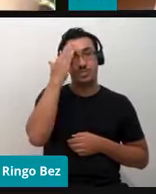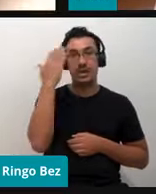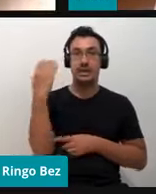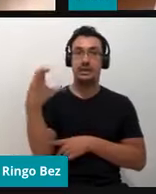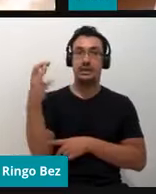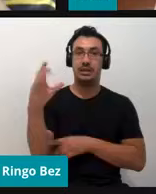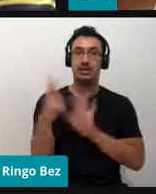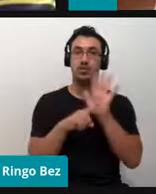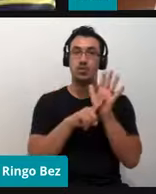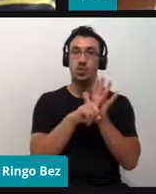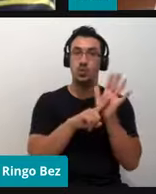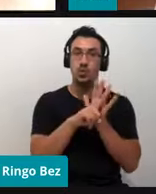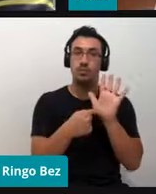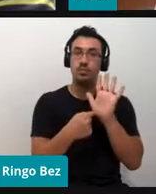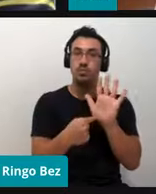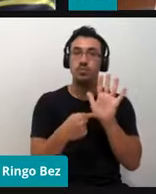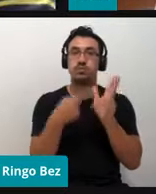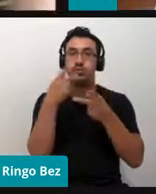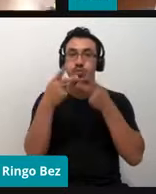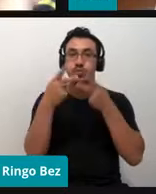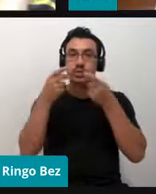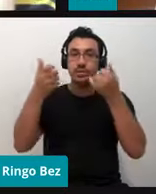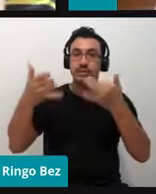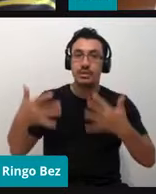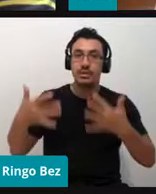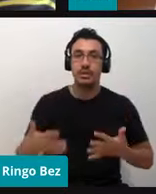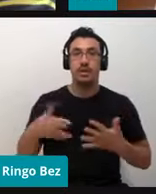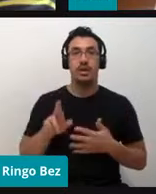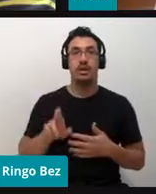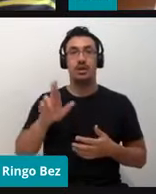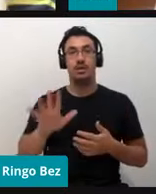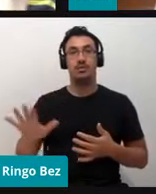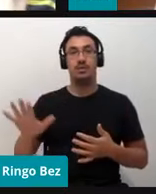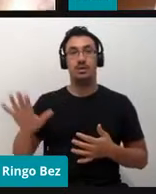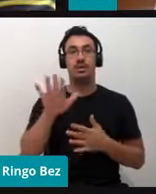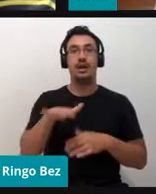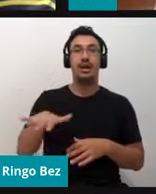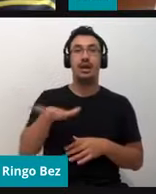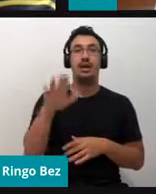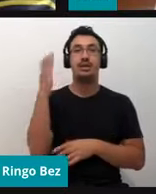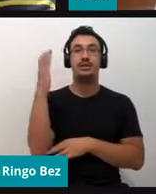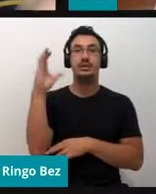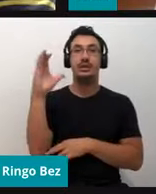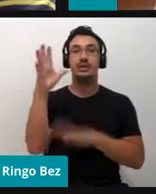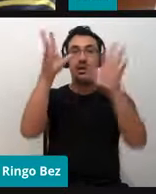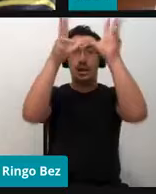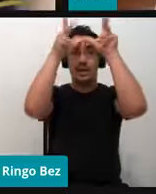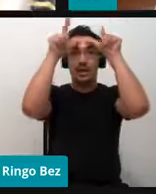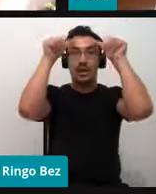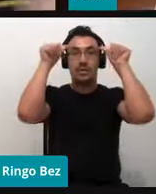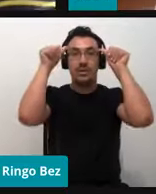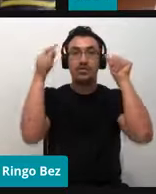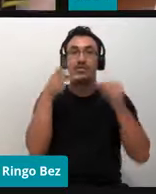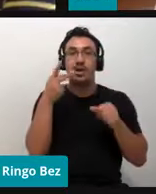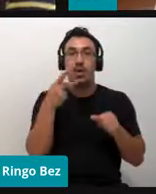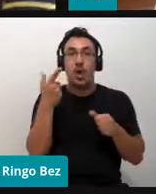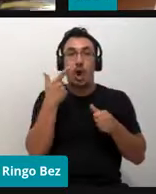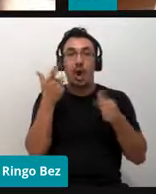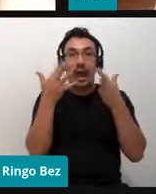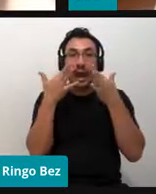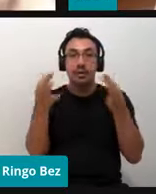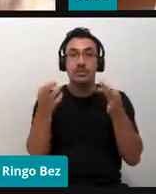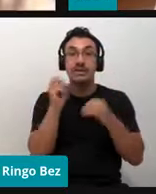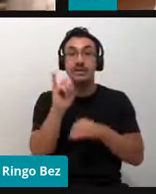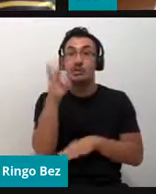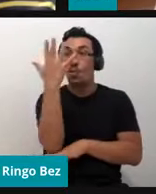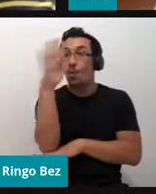os cientistas têm falado, grandes representantes das ciências na região amazônica têm alertado que sem floresta em pé